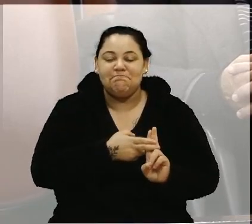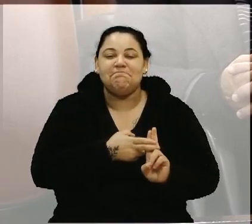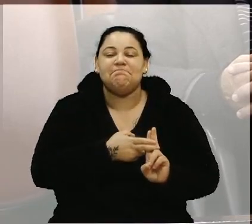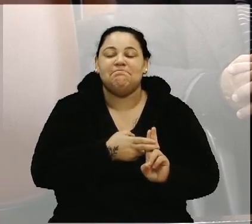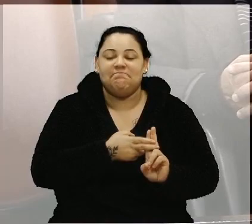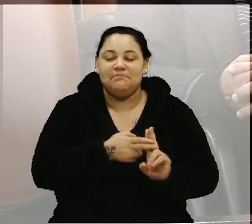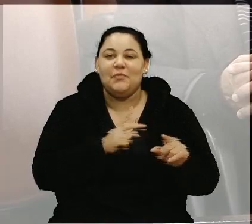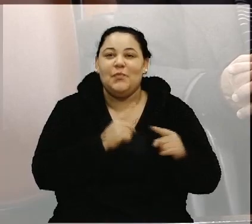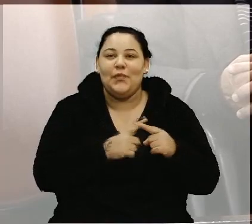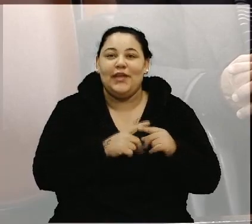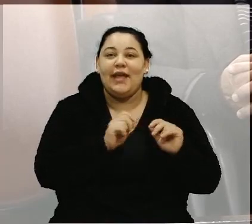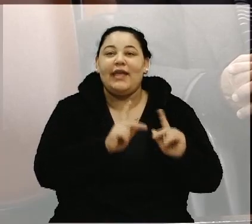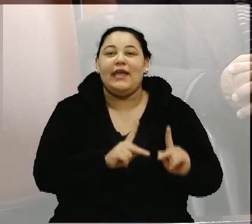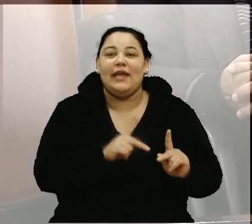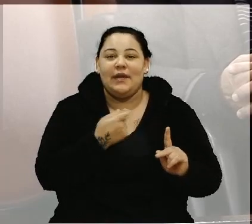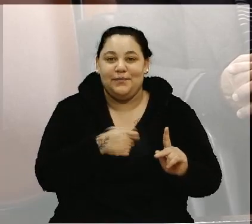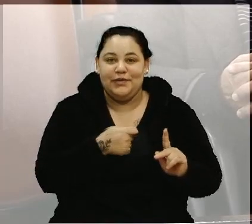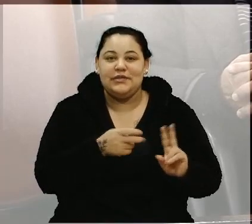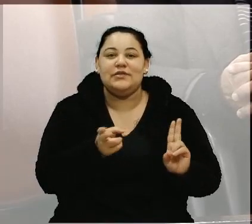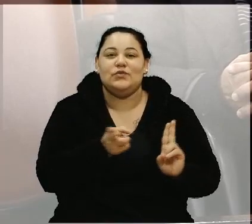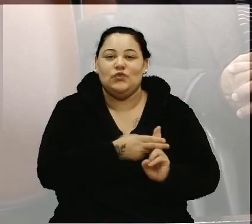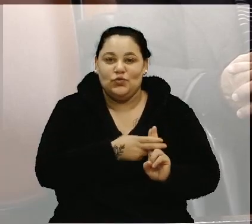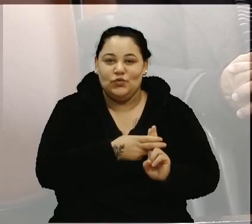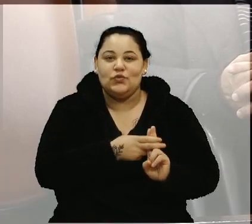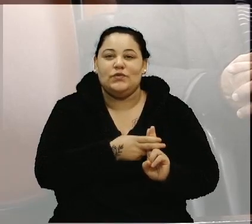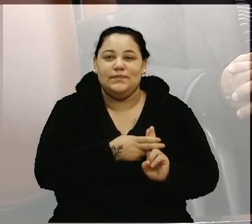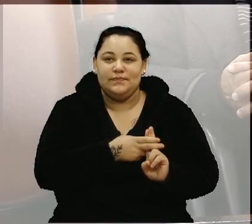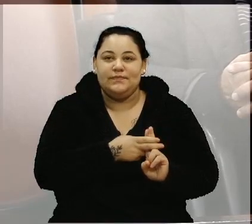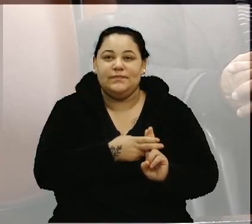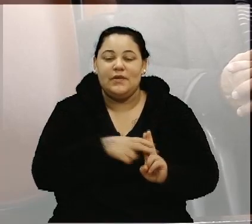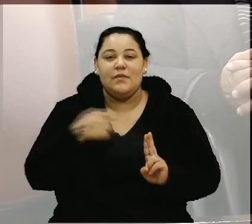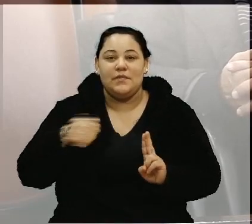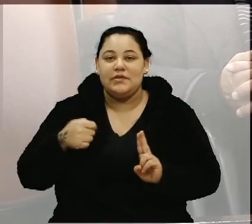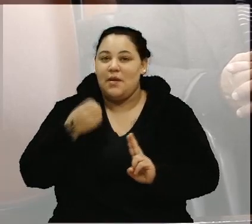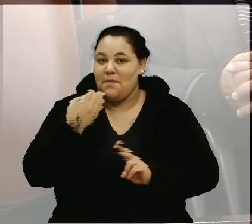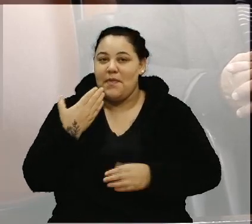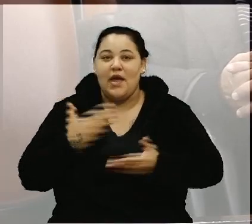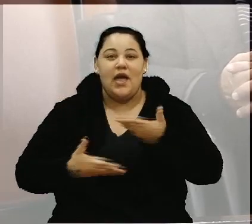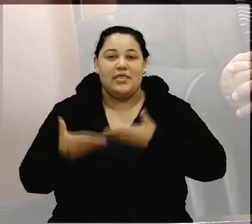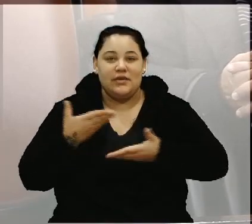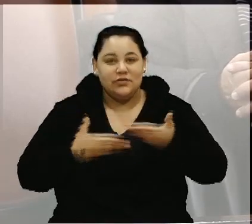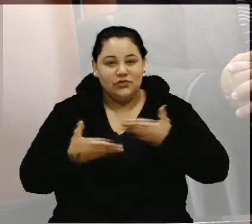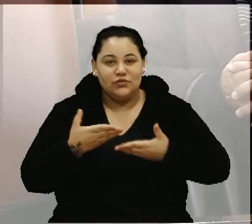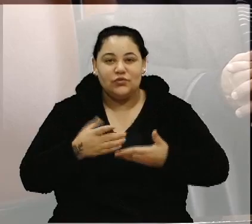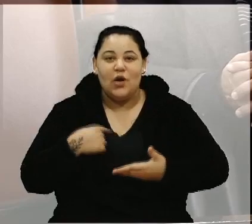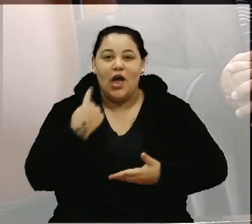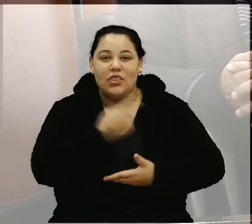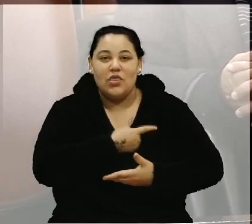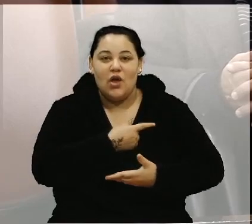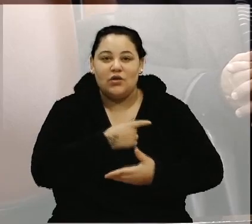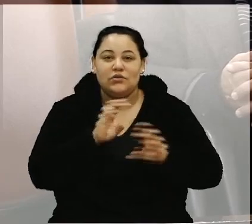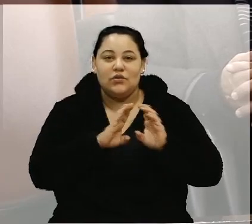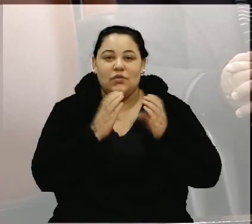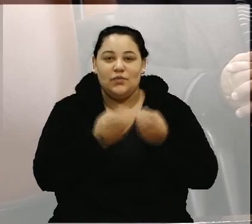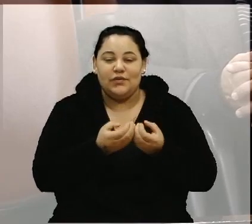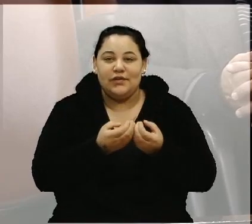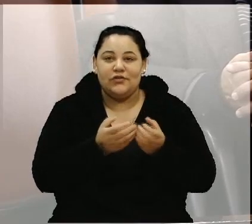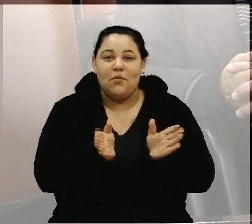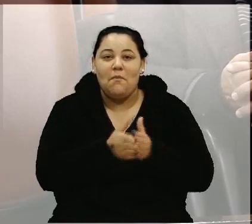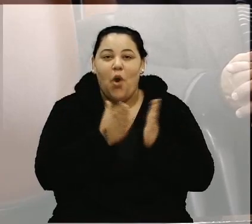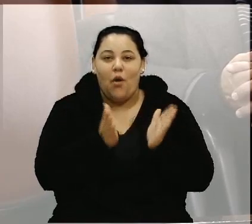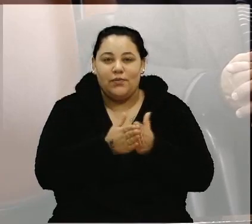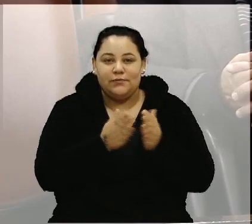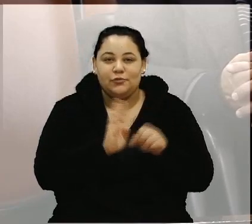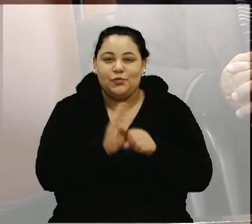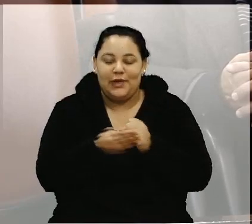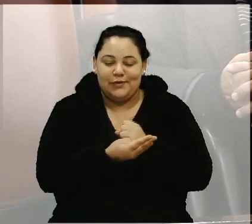Porque quem necessita o SUS e quem precisa ser bem atendido é nossas comunidades mais carentes do bairro. E eu